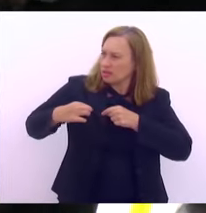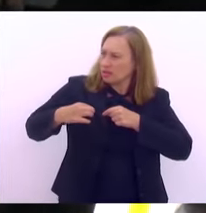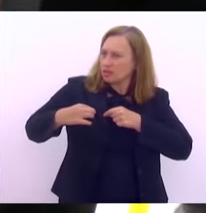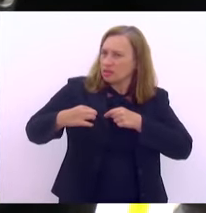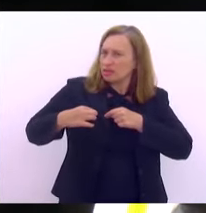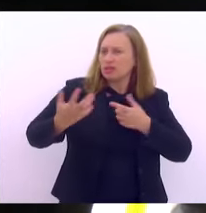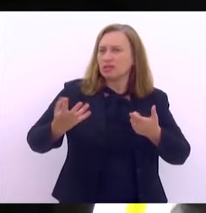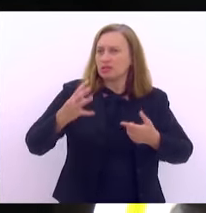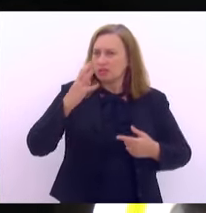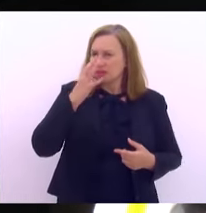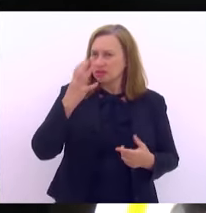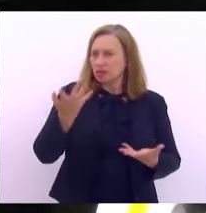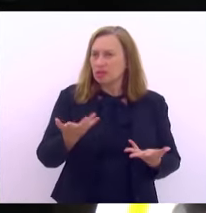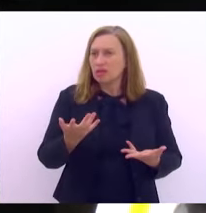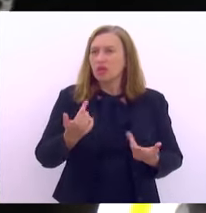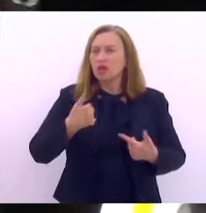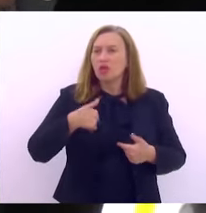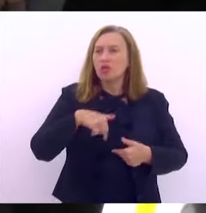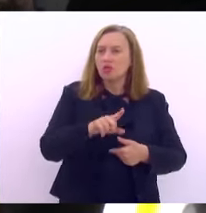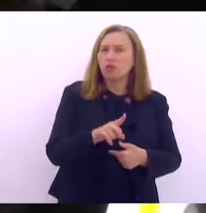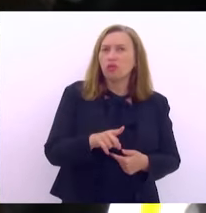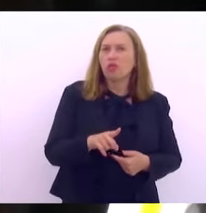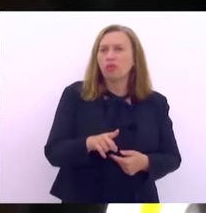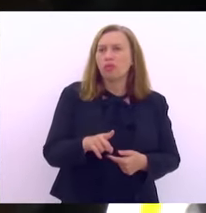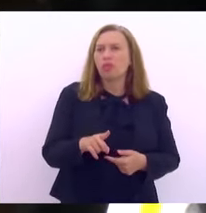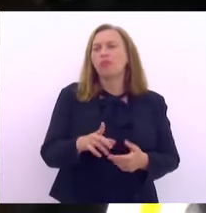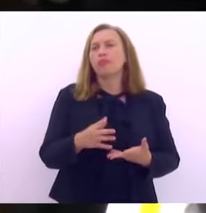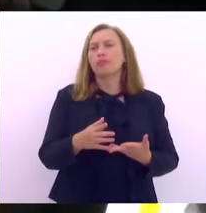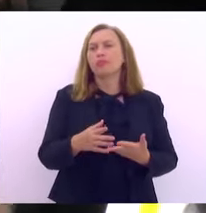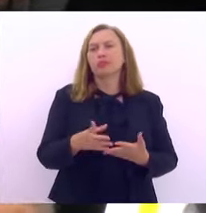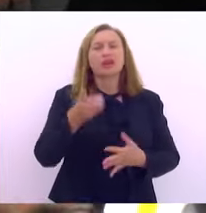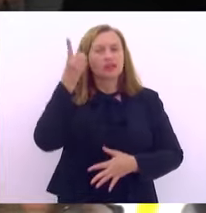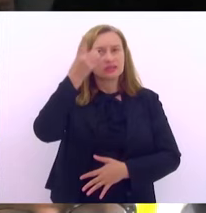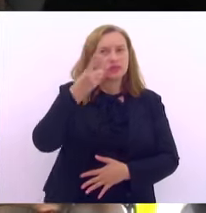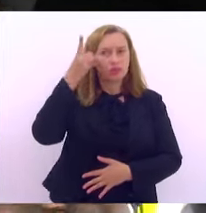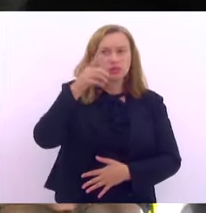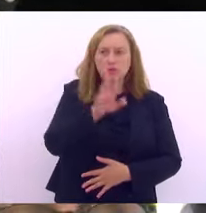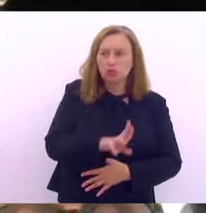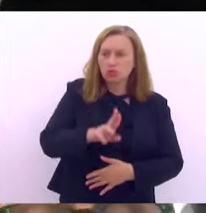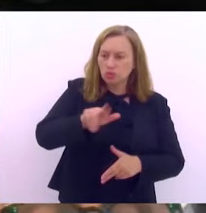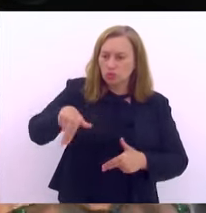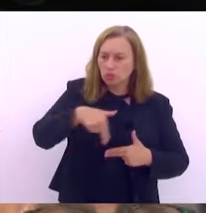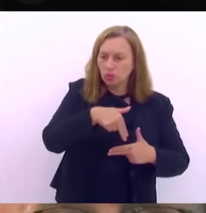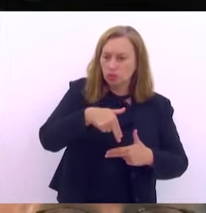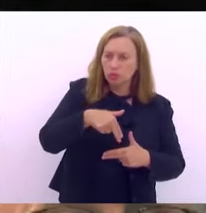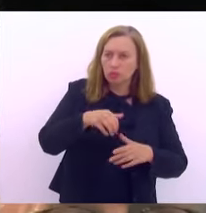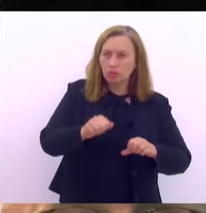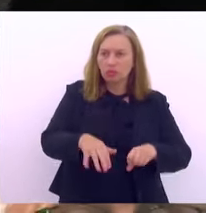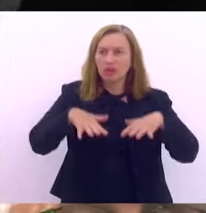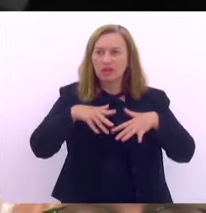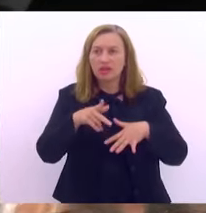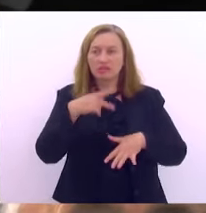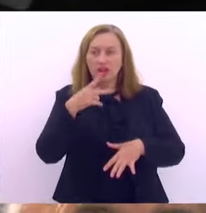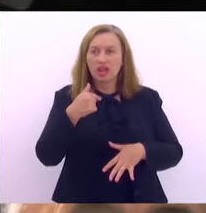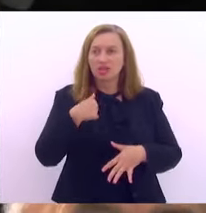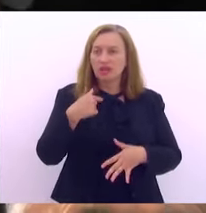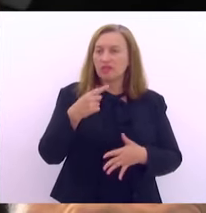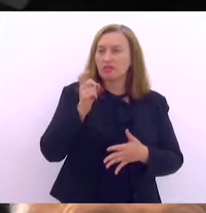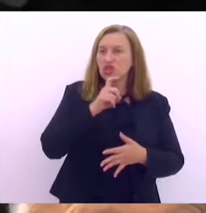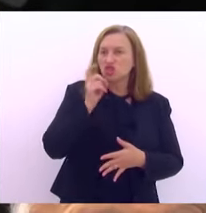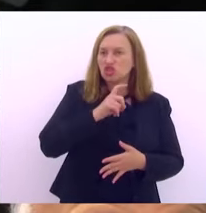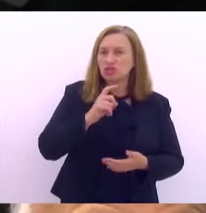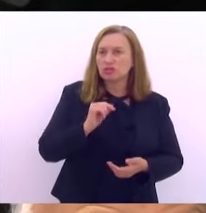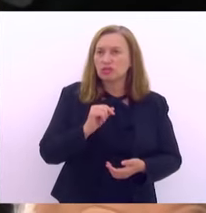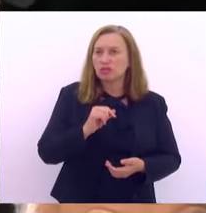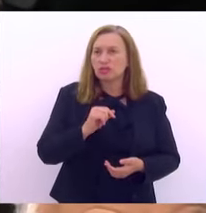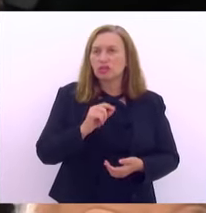atenção. Eu fui até, teve um deputado, uma deputada que usou o plenário aqui e disse assim que eu estava faltando com a verdade,